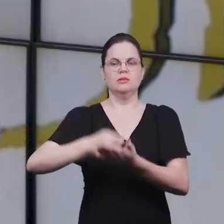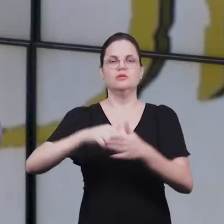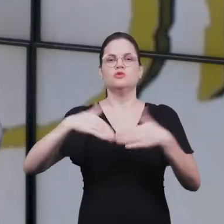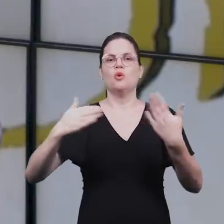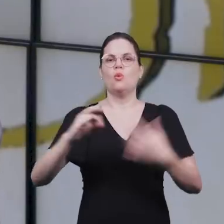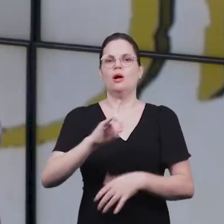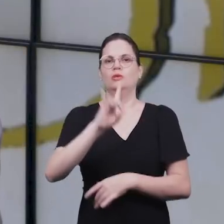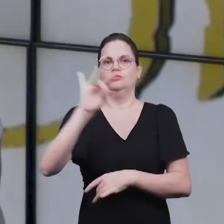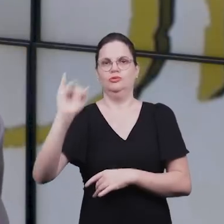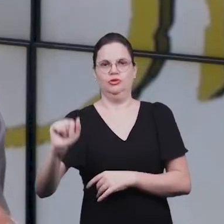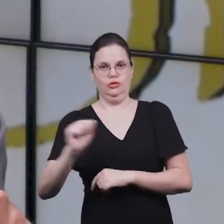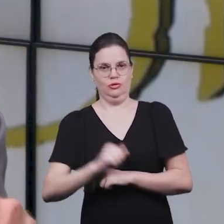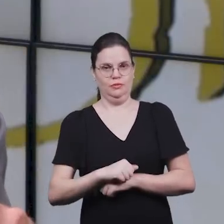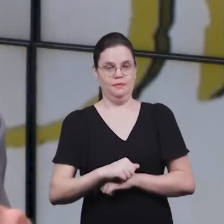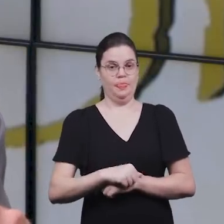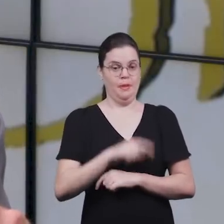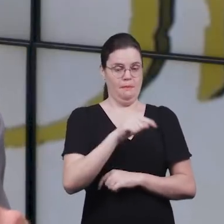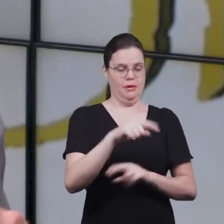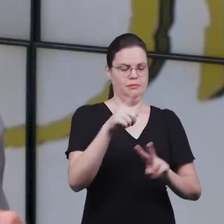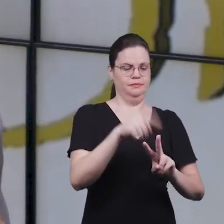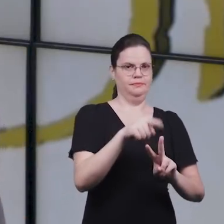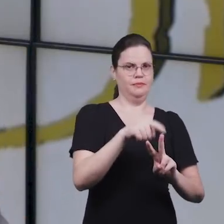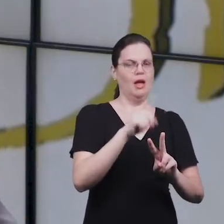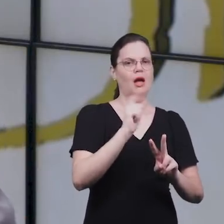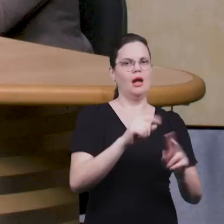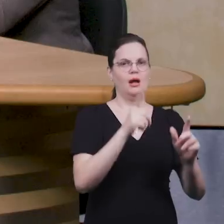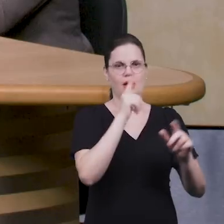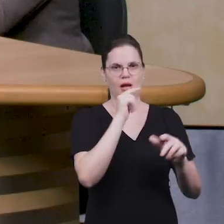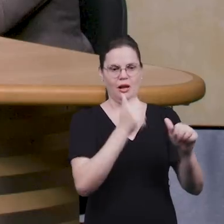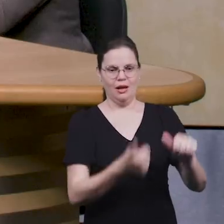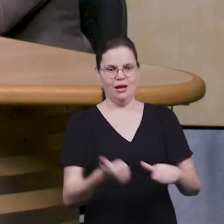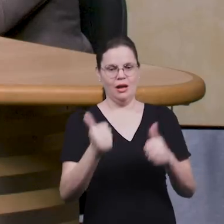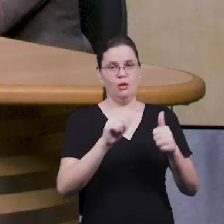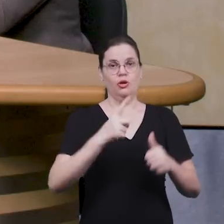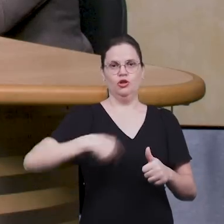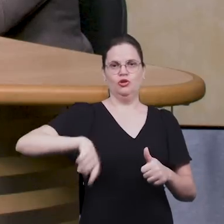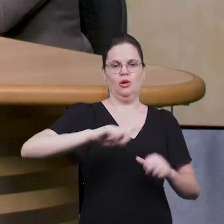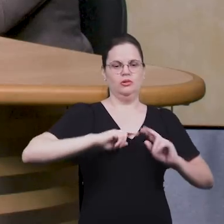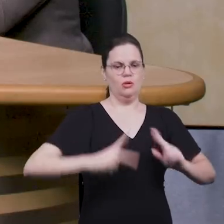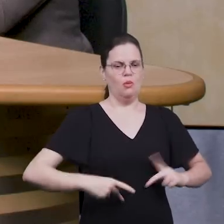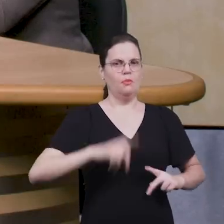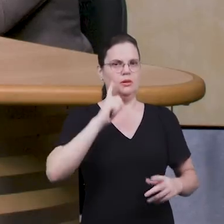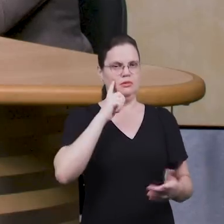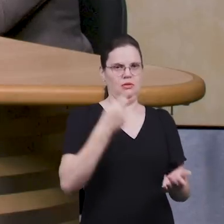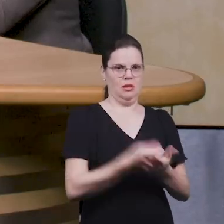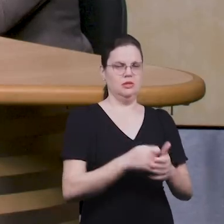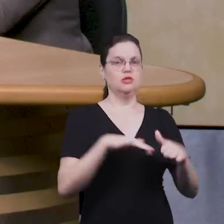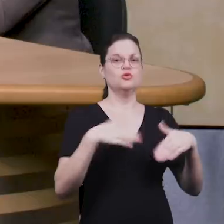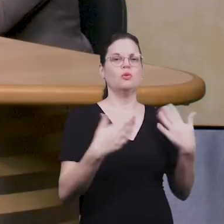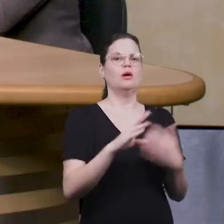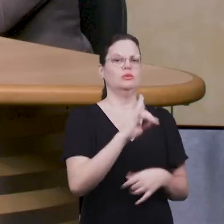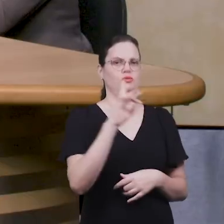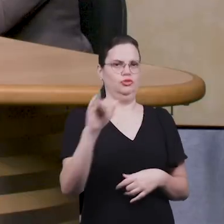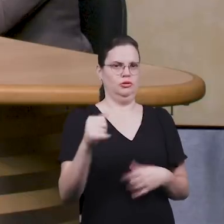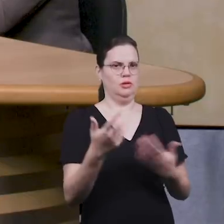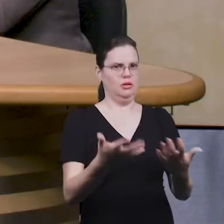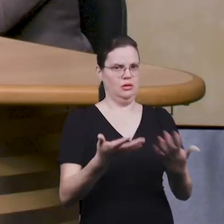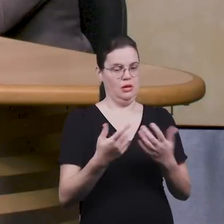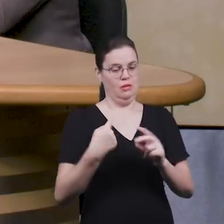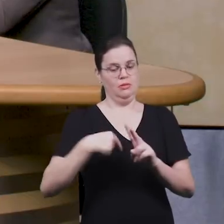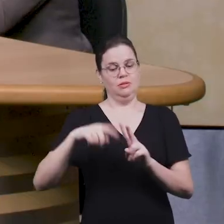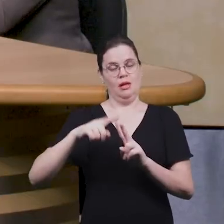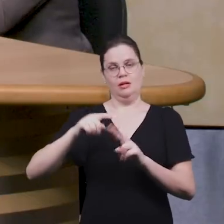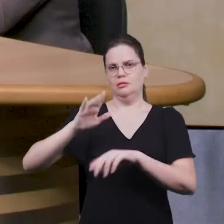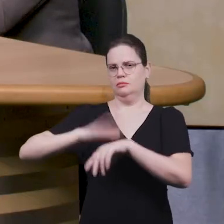batismo nas águas é uma decisão do homem. Exato. O batismo com o Espírito Santo, Deus decide quem